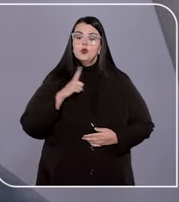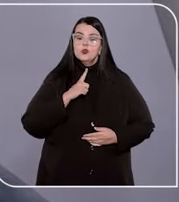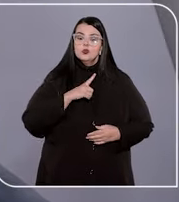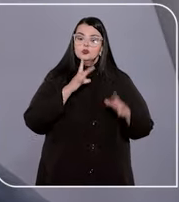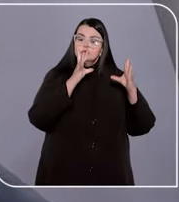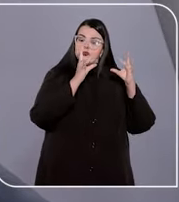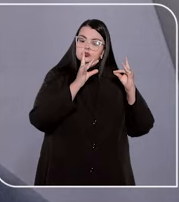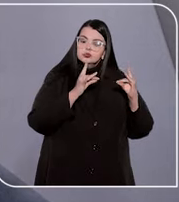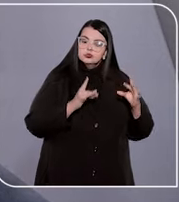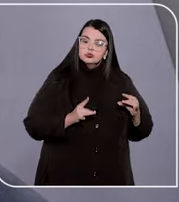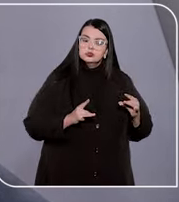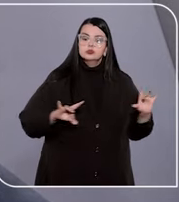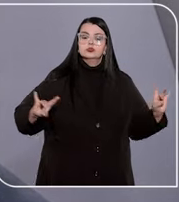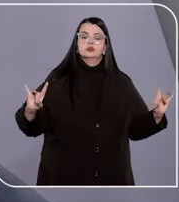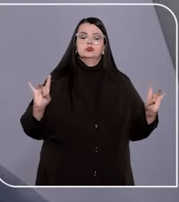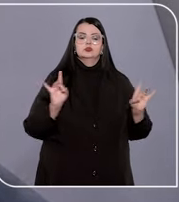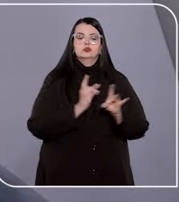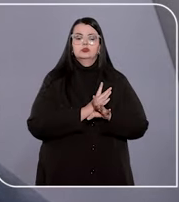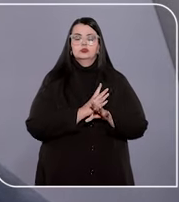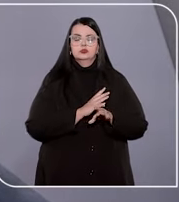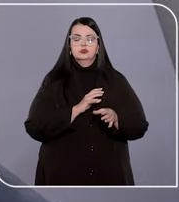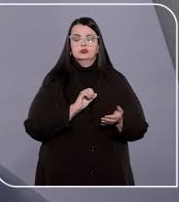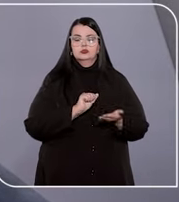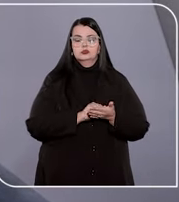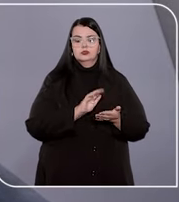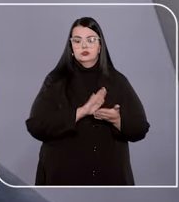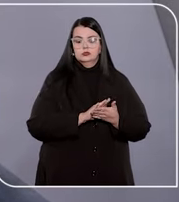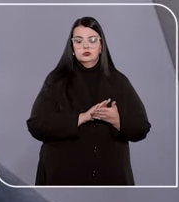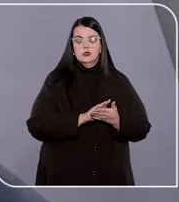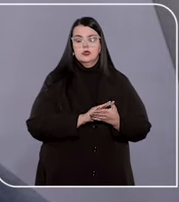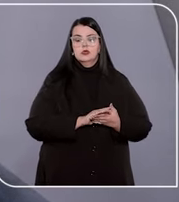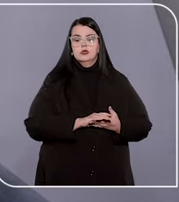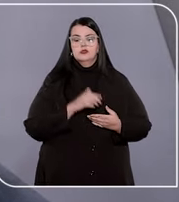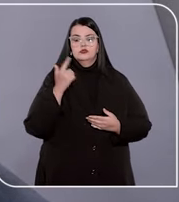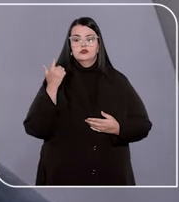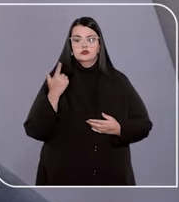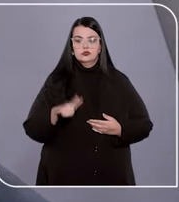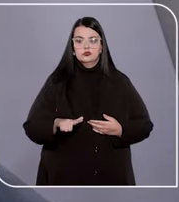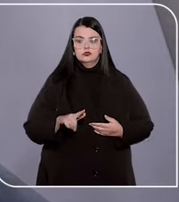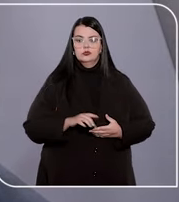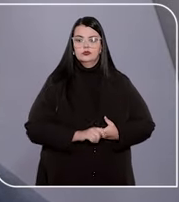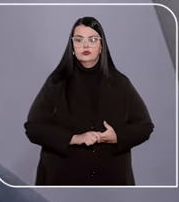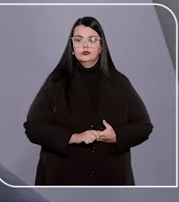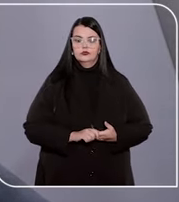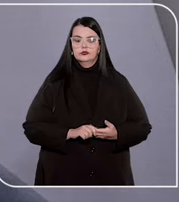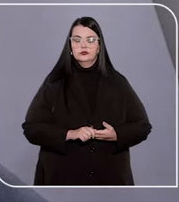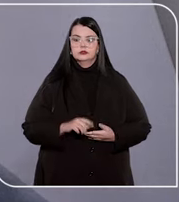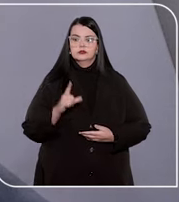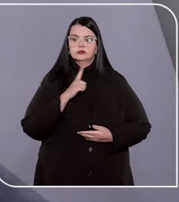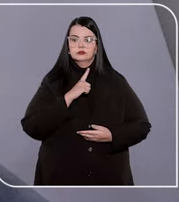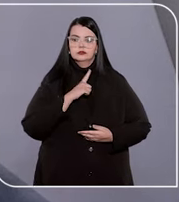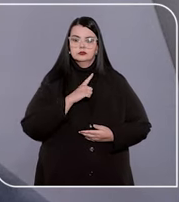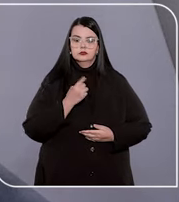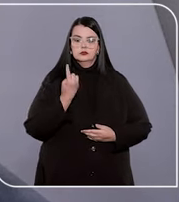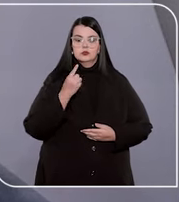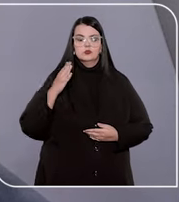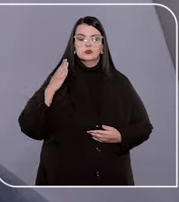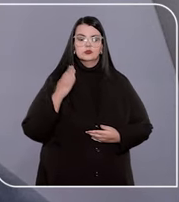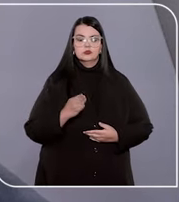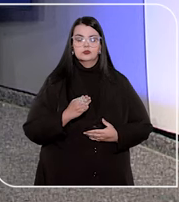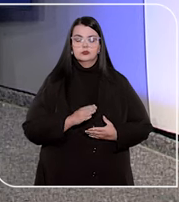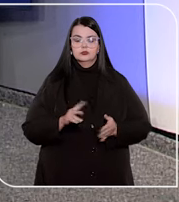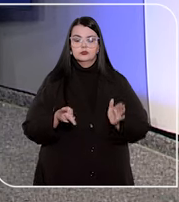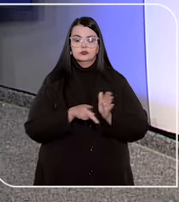caracteriza, afinal, o esgotamento de instância no caso de reconsideração de decisão monocrática aqui do